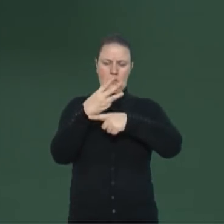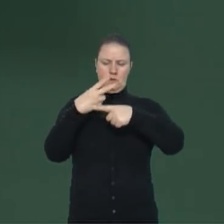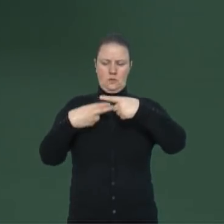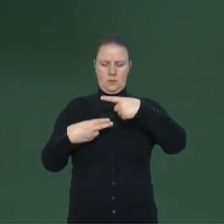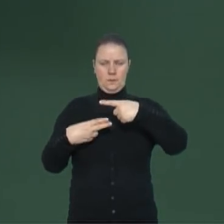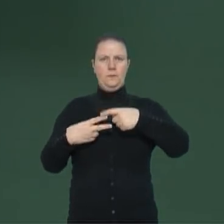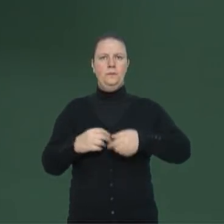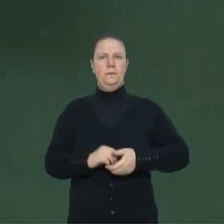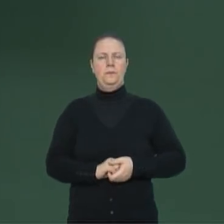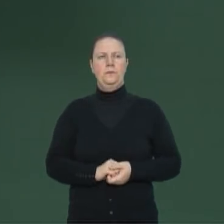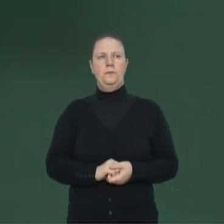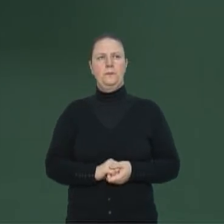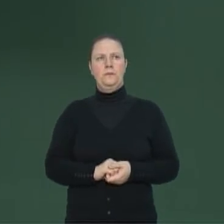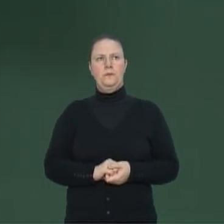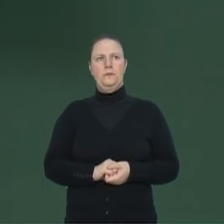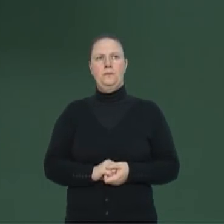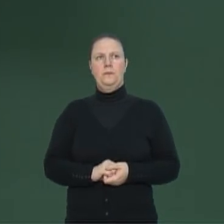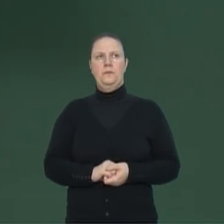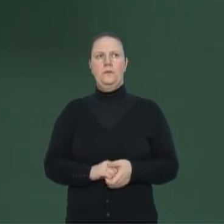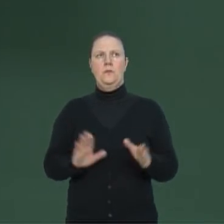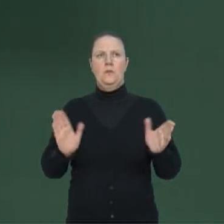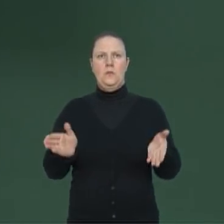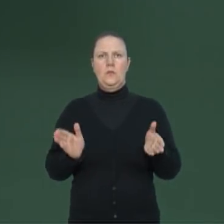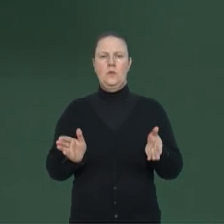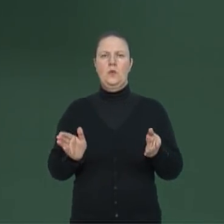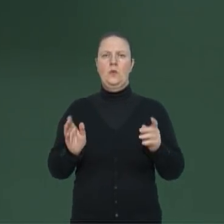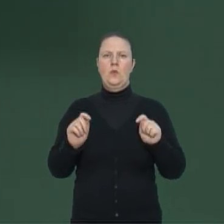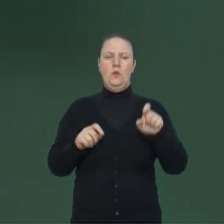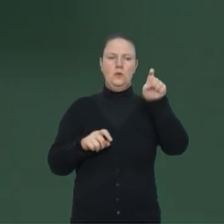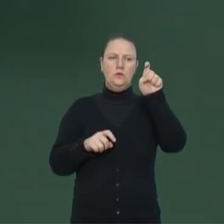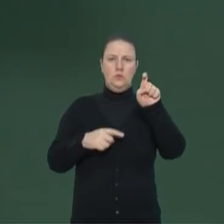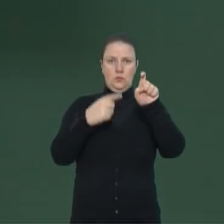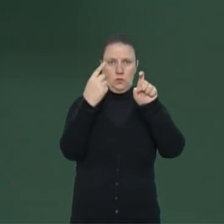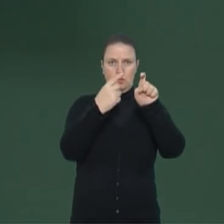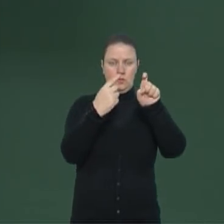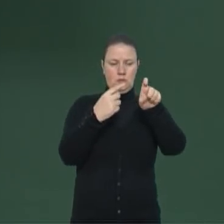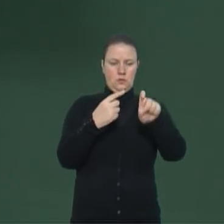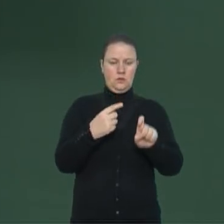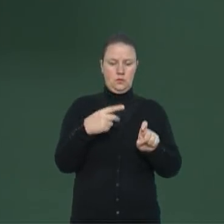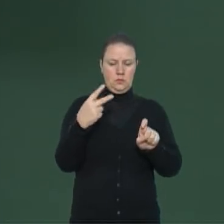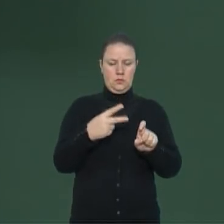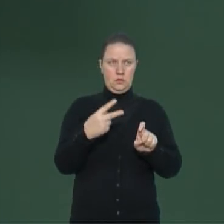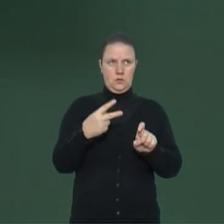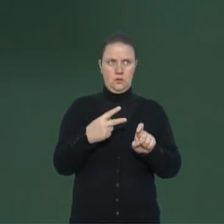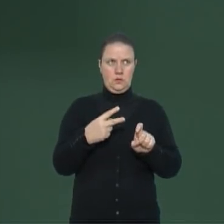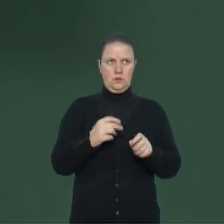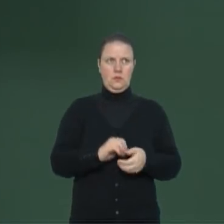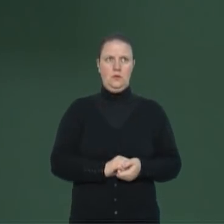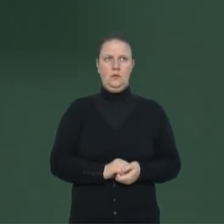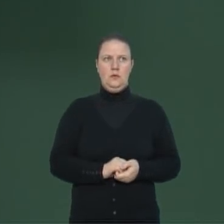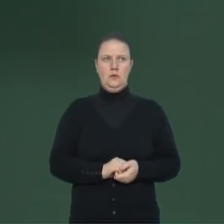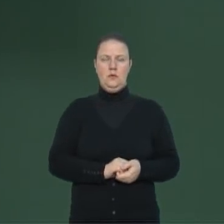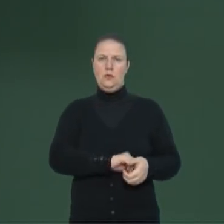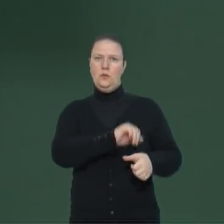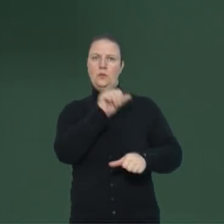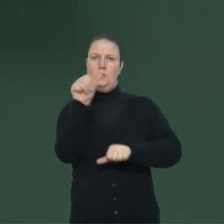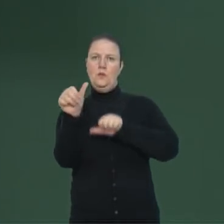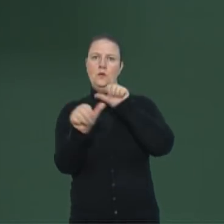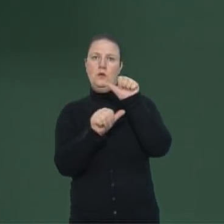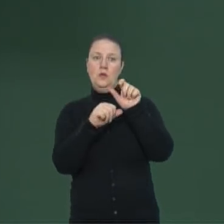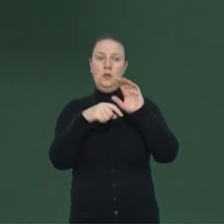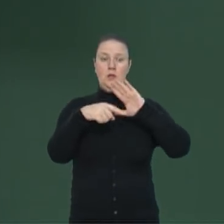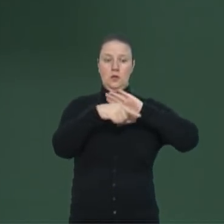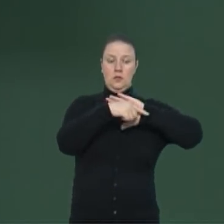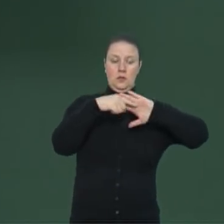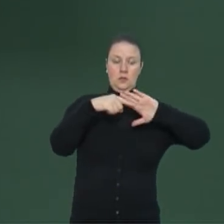Né? E daqui eu consigo tirar o x1 e o x2. Né? Primeiro que 7 meios negativo vai para lá positivo. Né? Olha só que